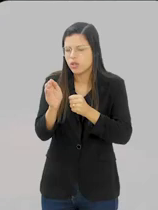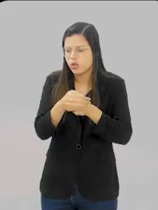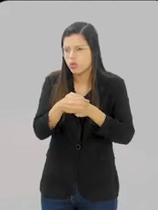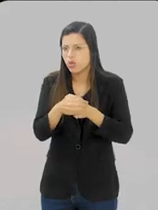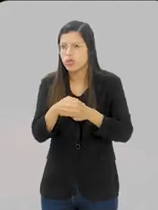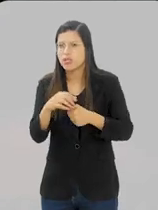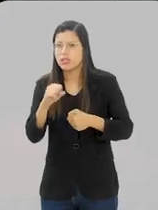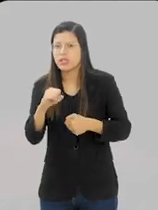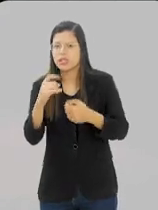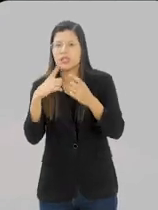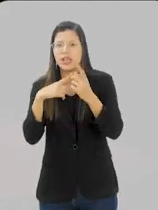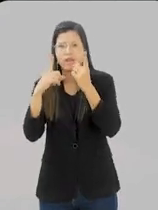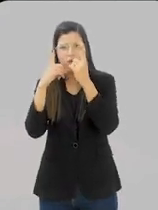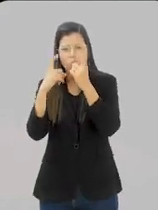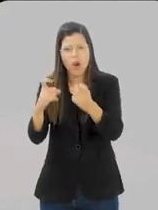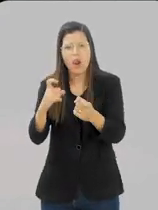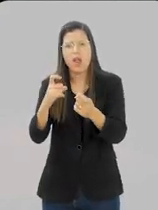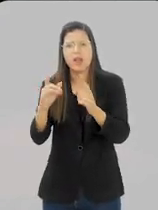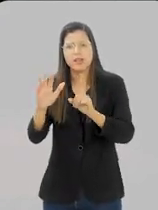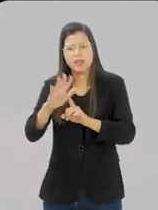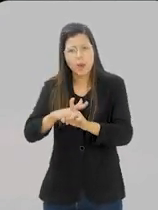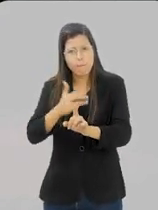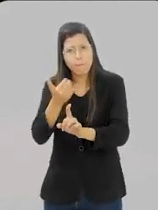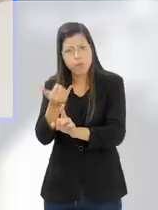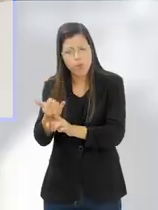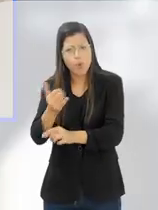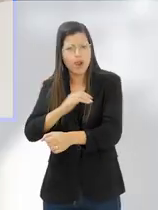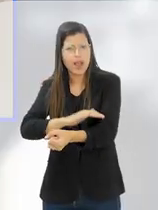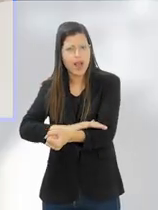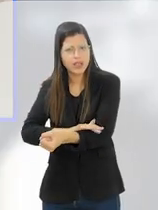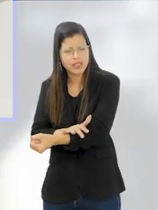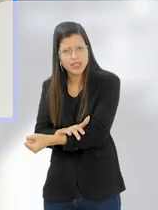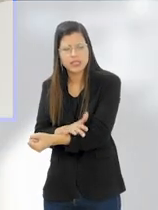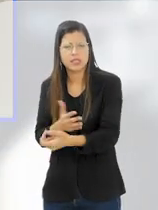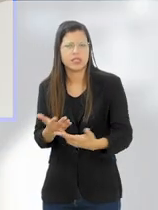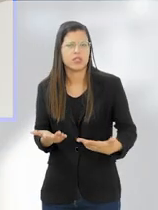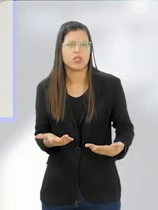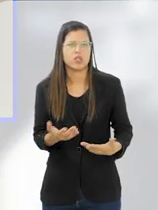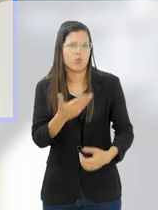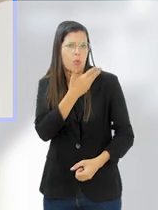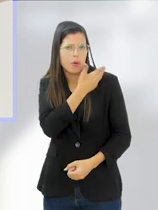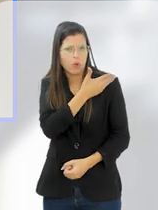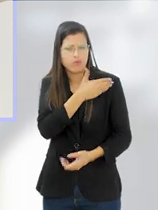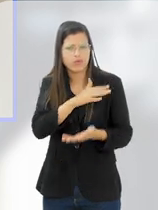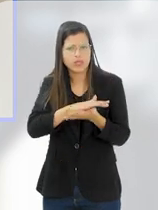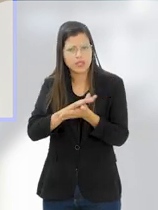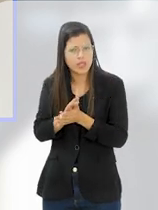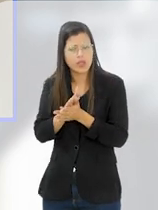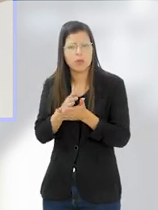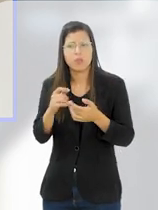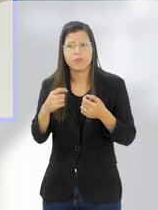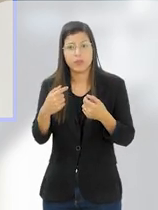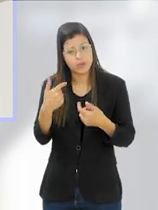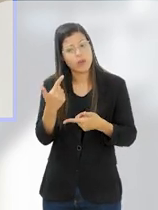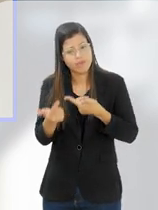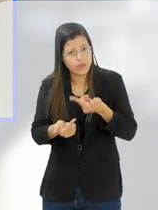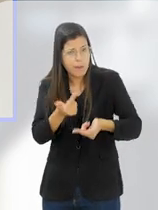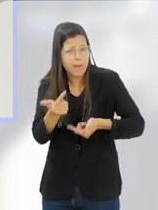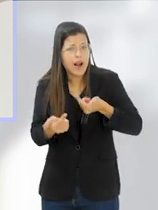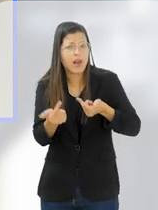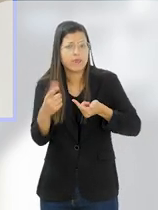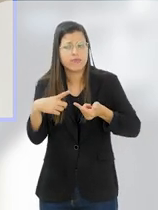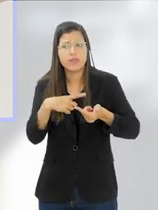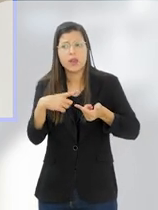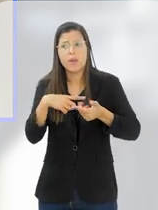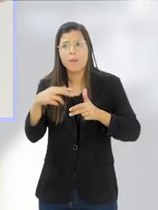violência, bullying, racismo, intolerância ali na rede dela e contaminando ela. Isso dá muito trabalho. Por isso a gente tem pregado